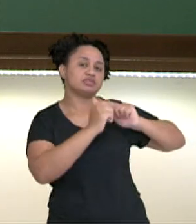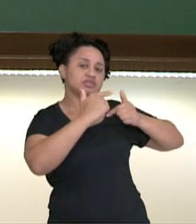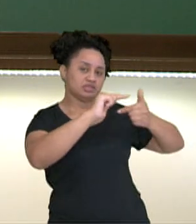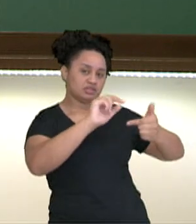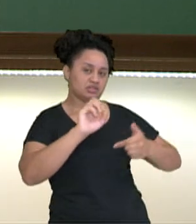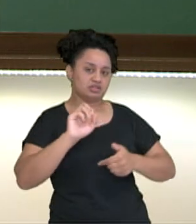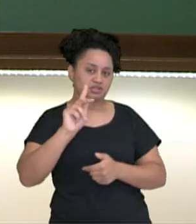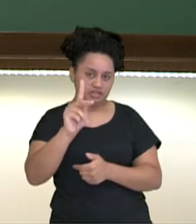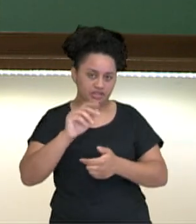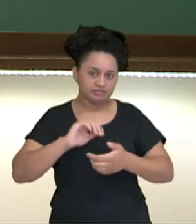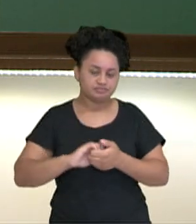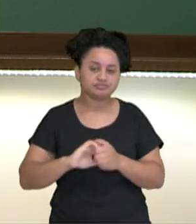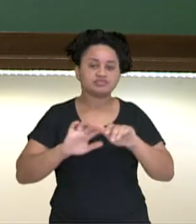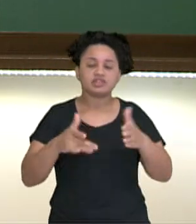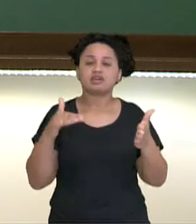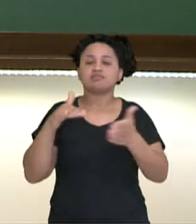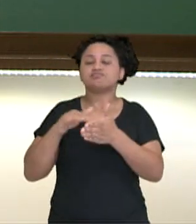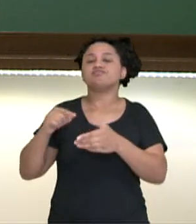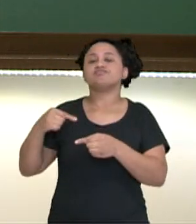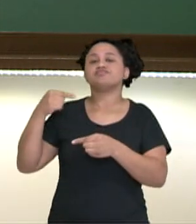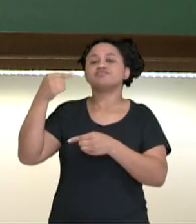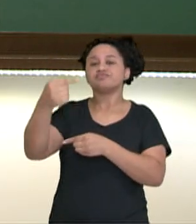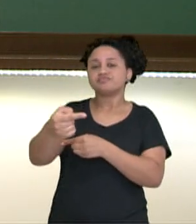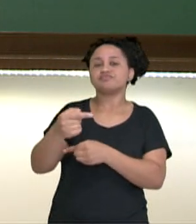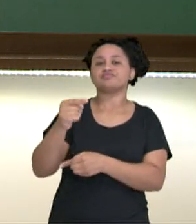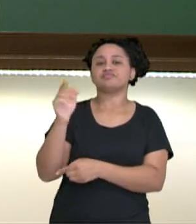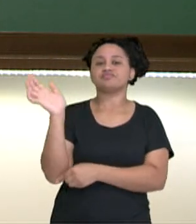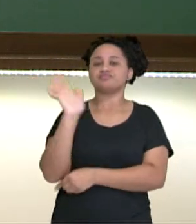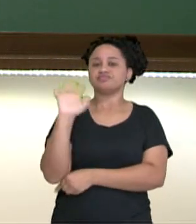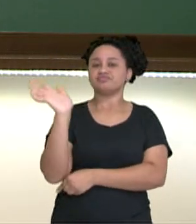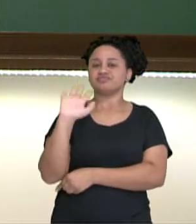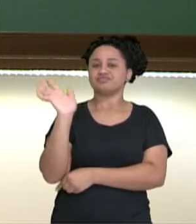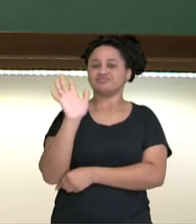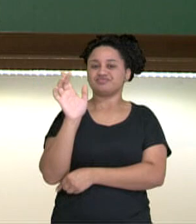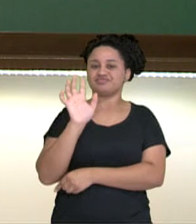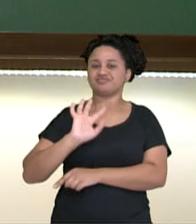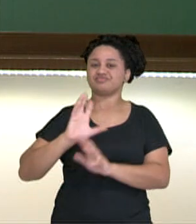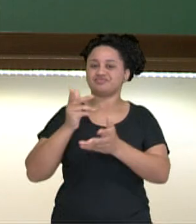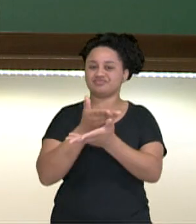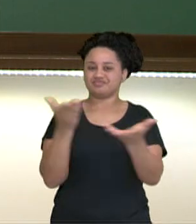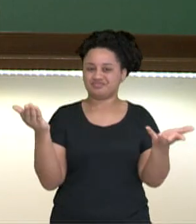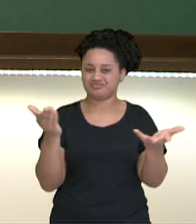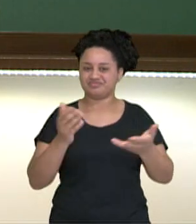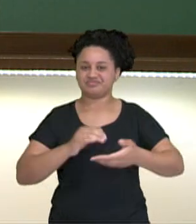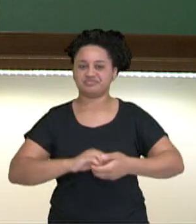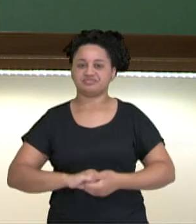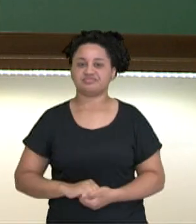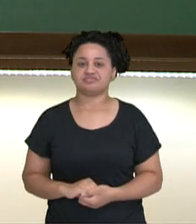Pessoal, até breve. Tchauzão para todos vocês.